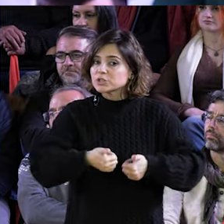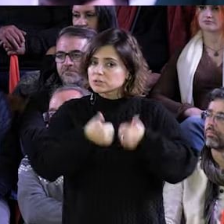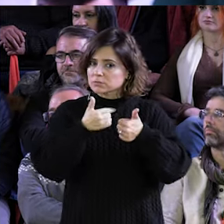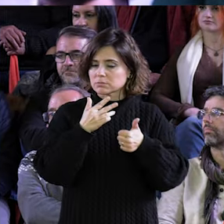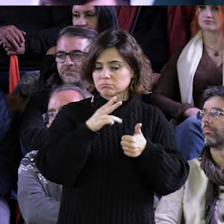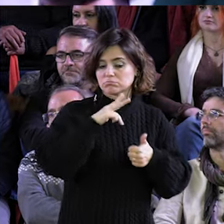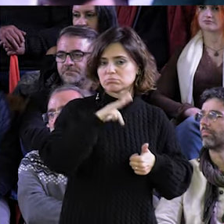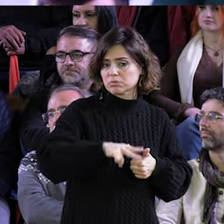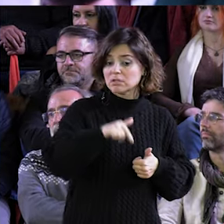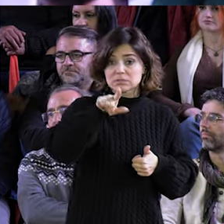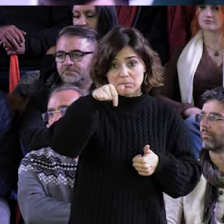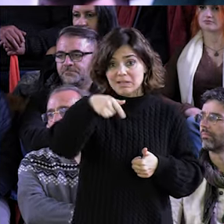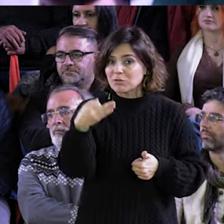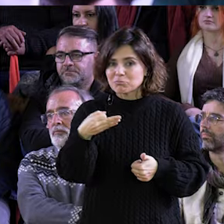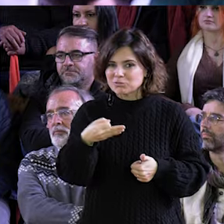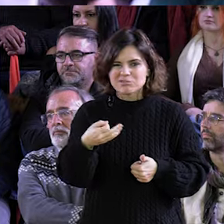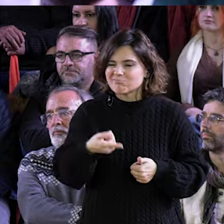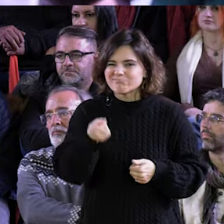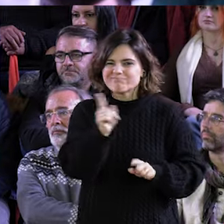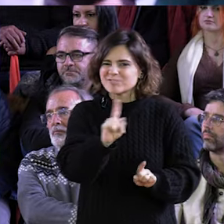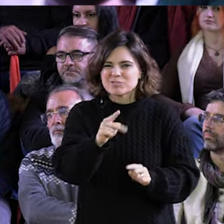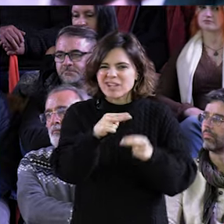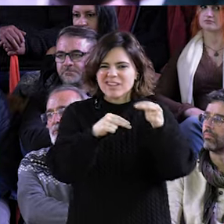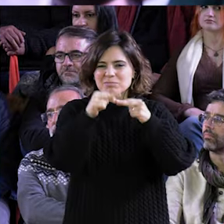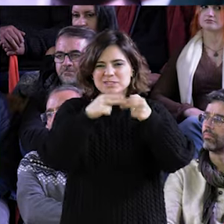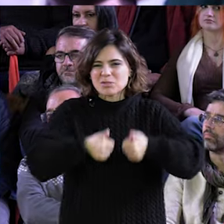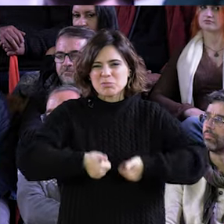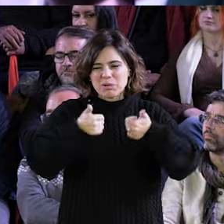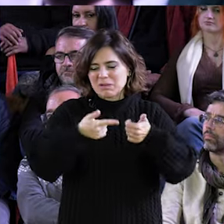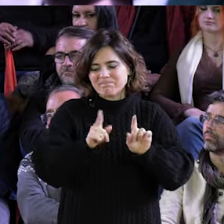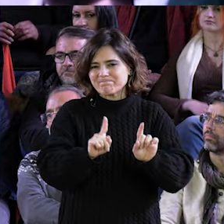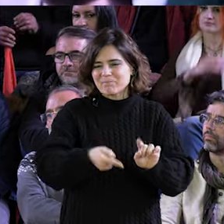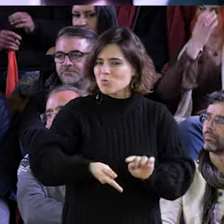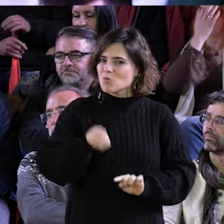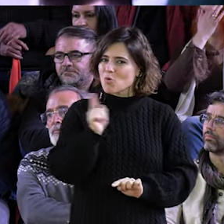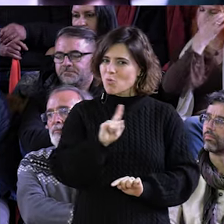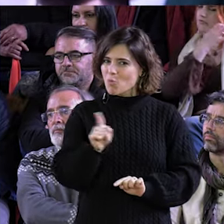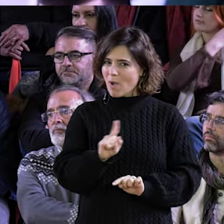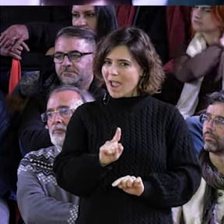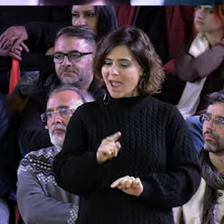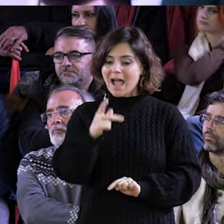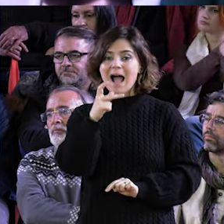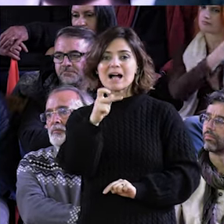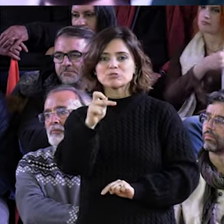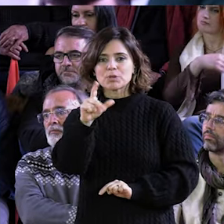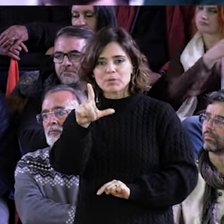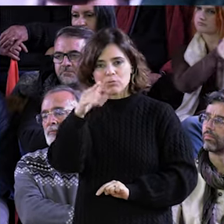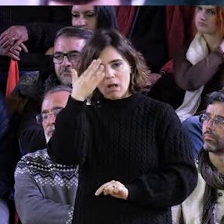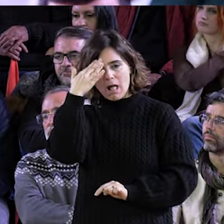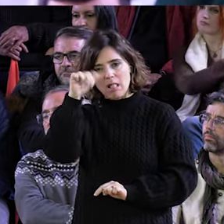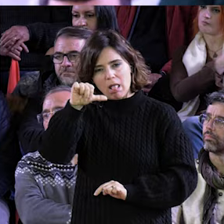Porto, não é reabilitação urbana. A proliferação de alojamentos locais são apenas